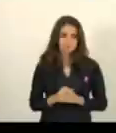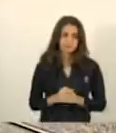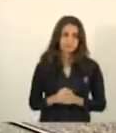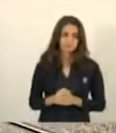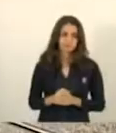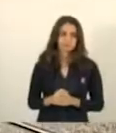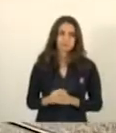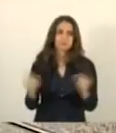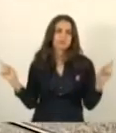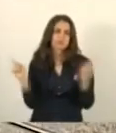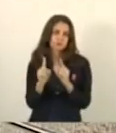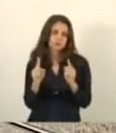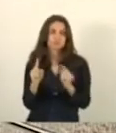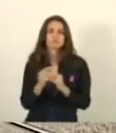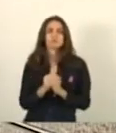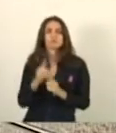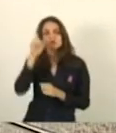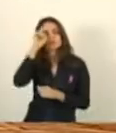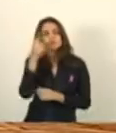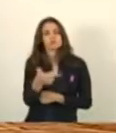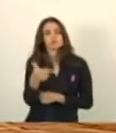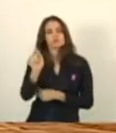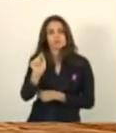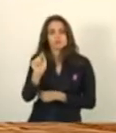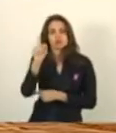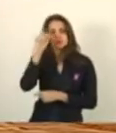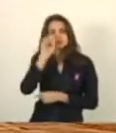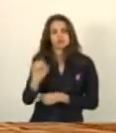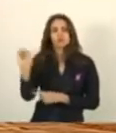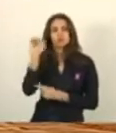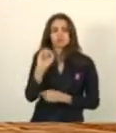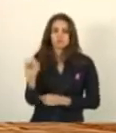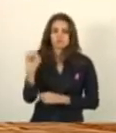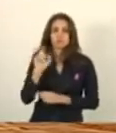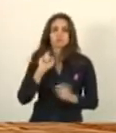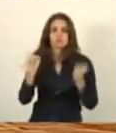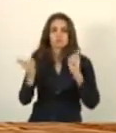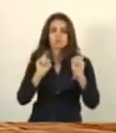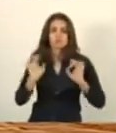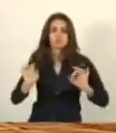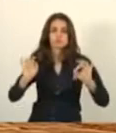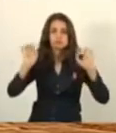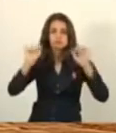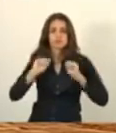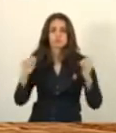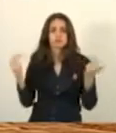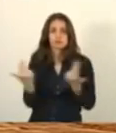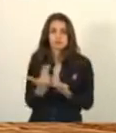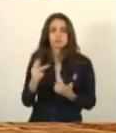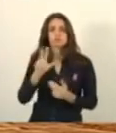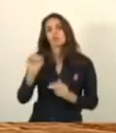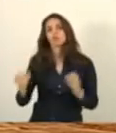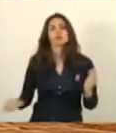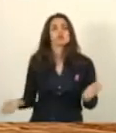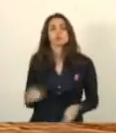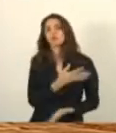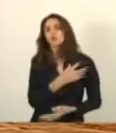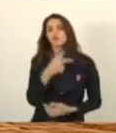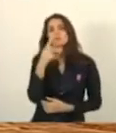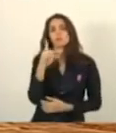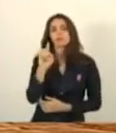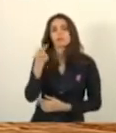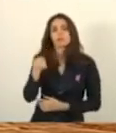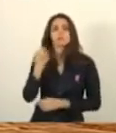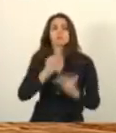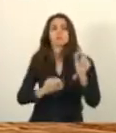Então, é um vídeo curto, dia 27/10, não é? Vai ter uma sessão onde vai passar ali o novo PDM. Do que se